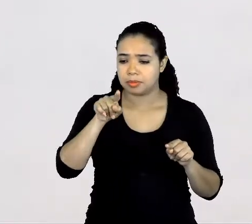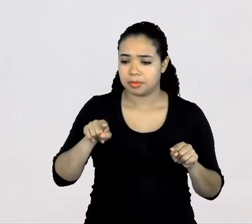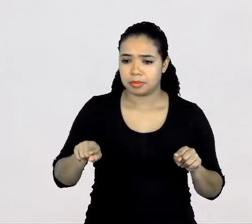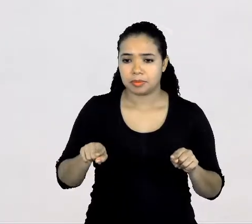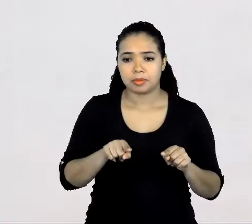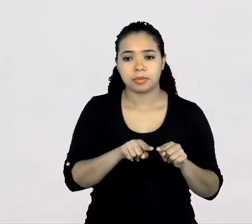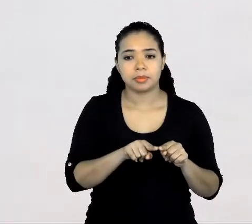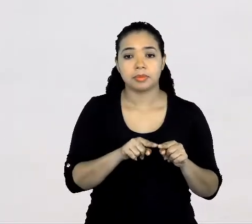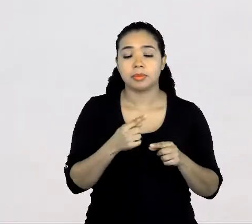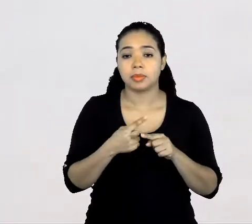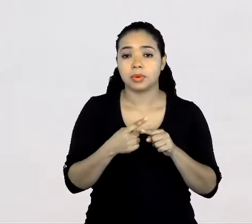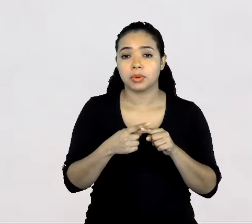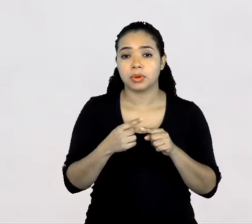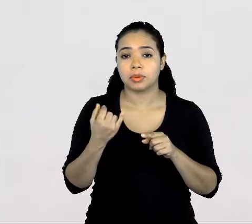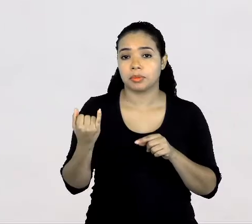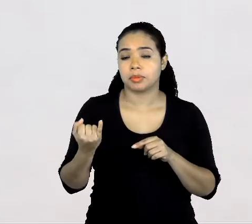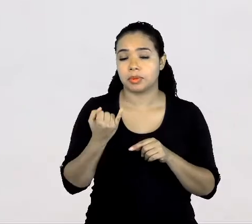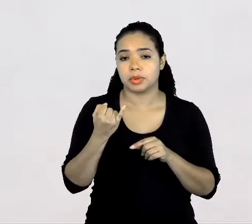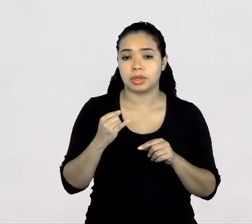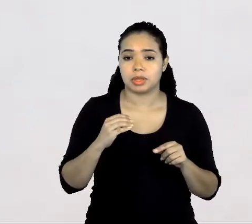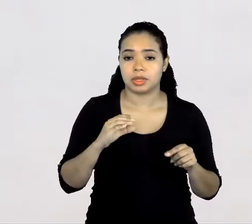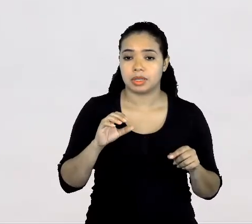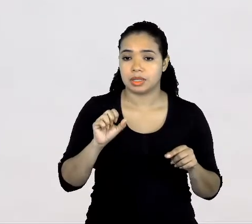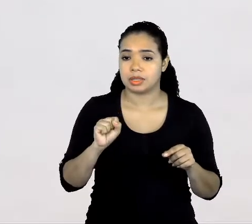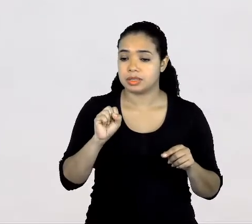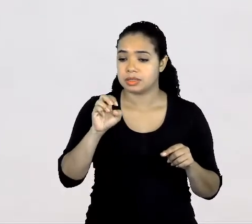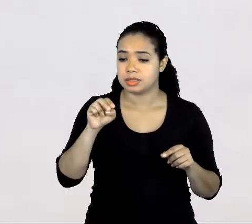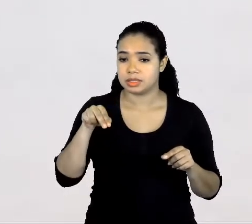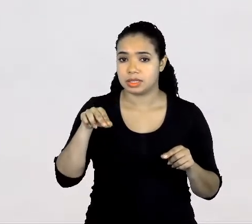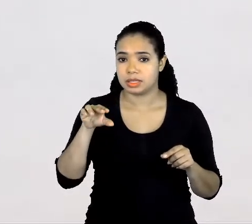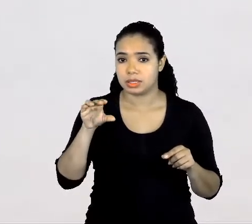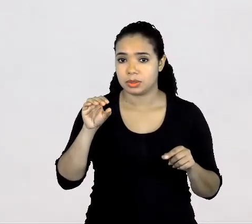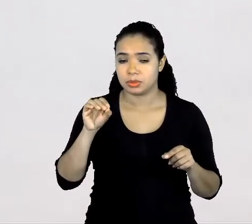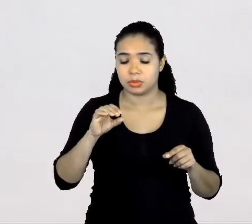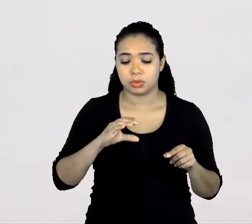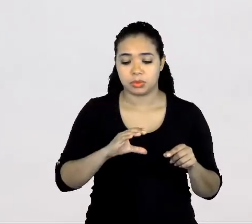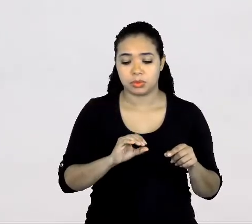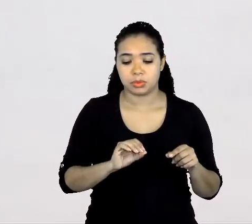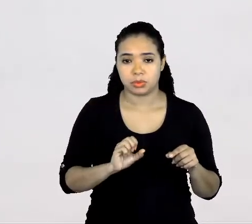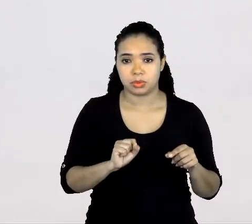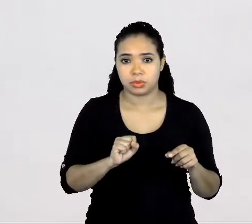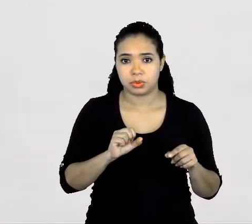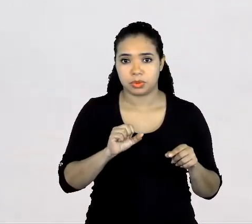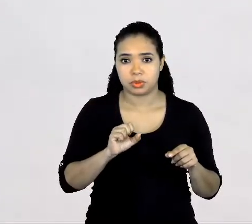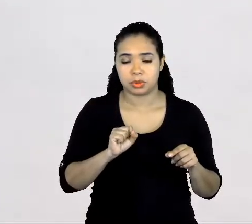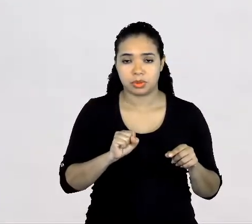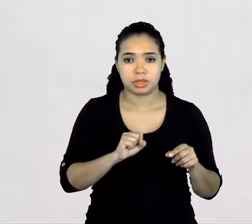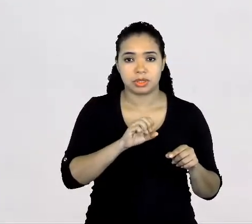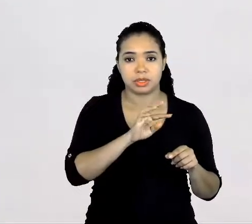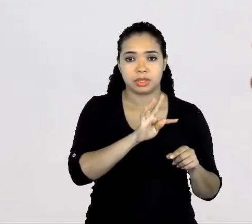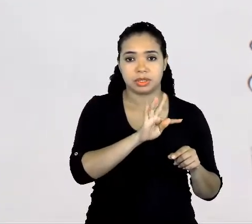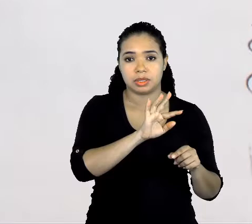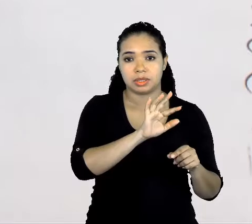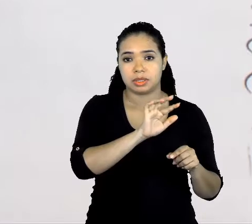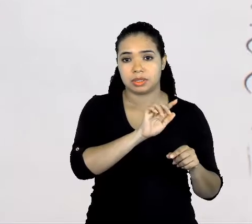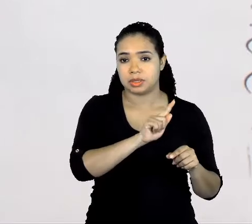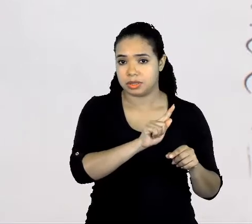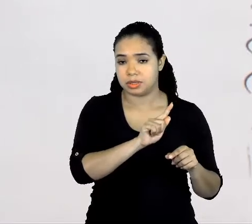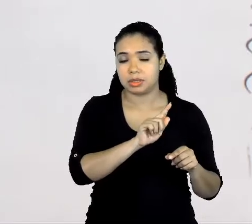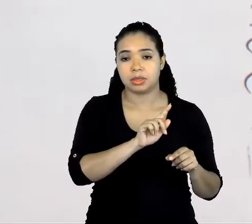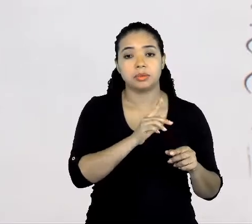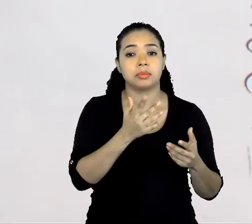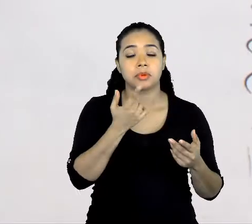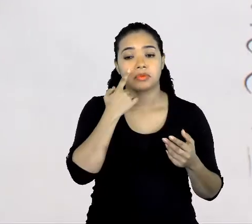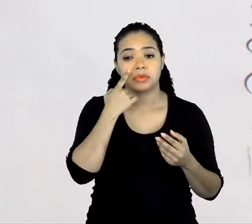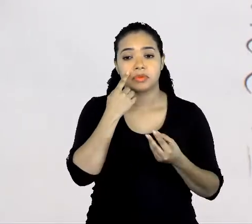poder aplicar os conceitos de seno, cosseno e tangente de forma mais fácil. Então, se o ângulo é 45, eu vou pensar no